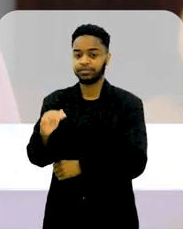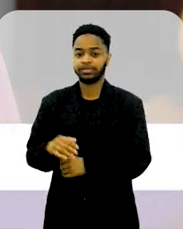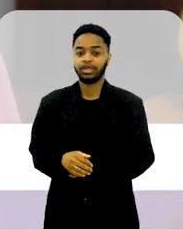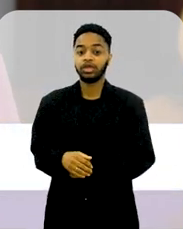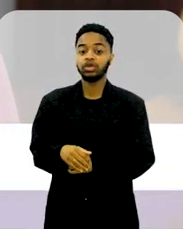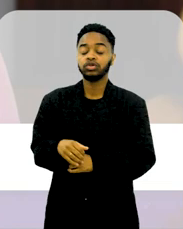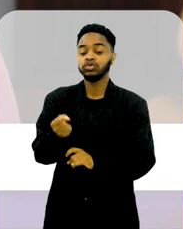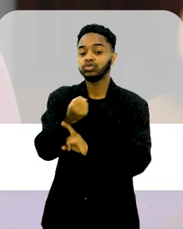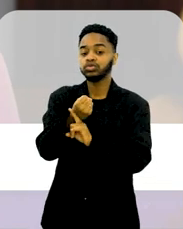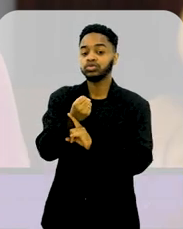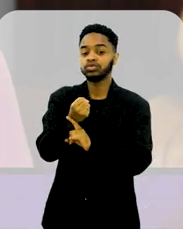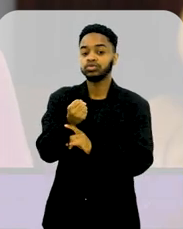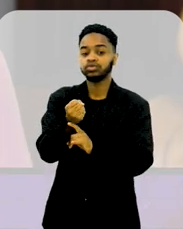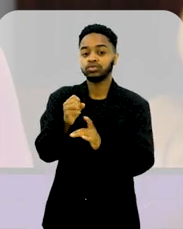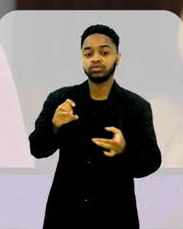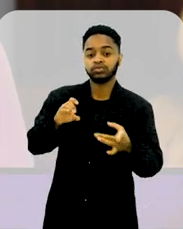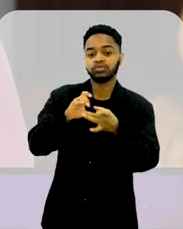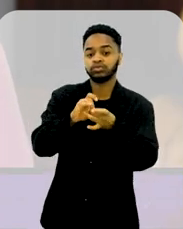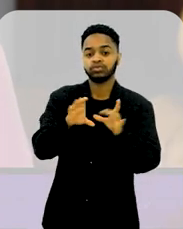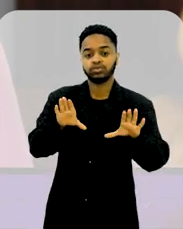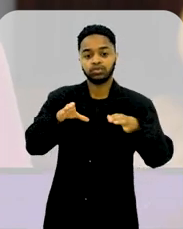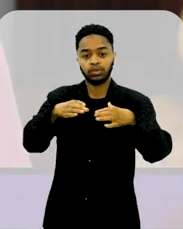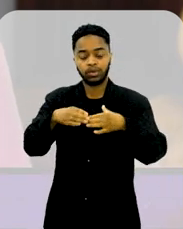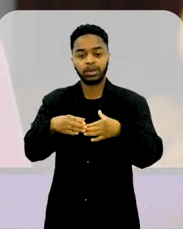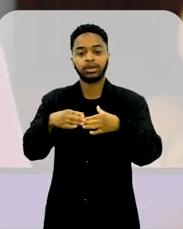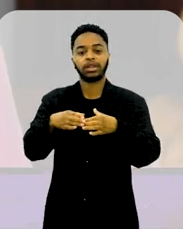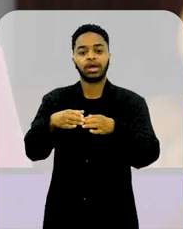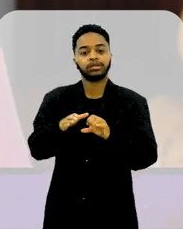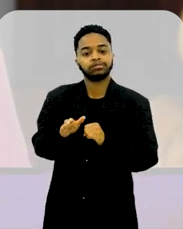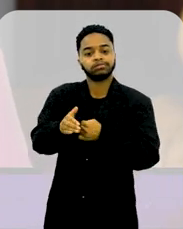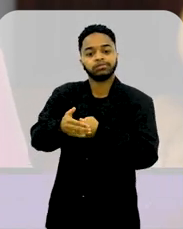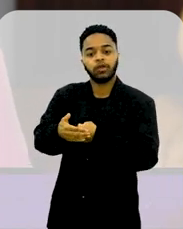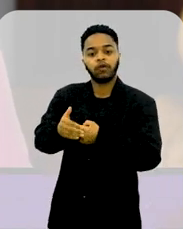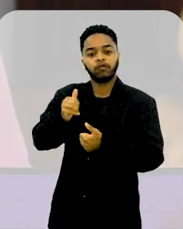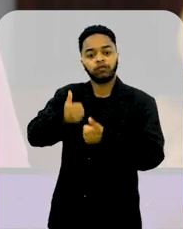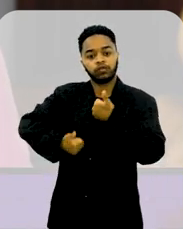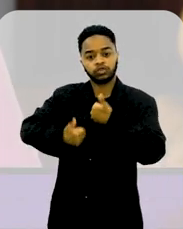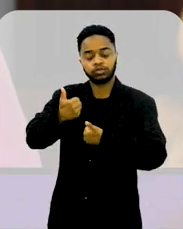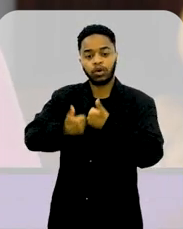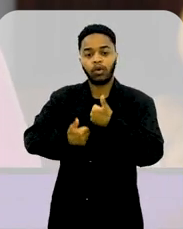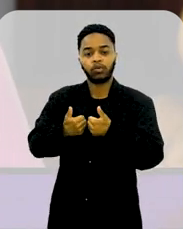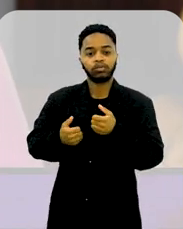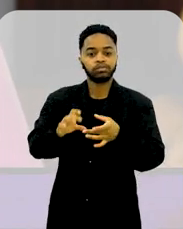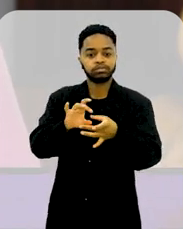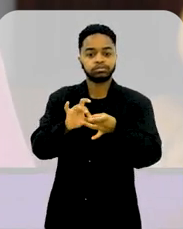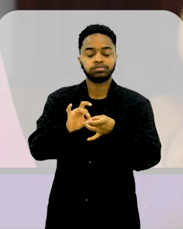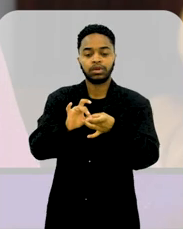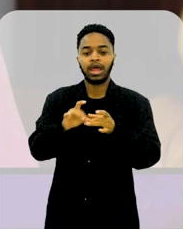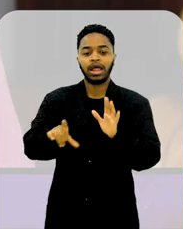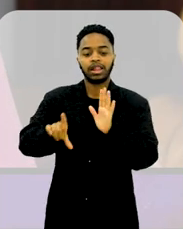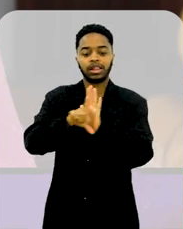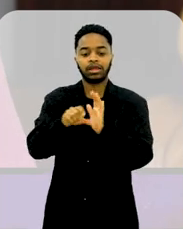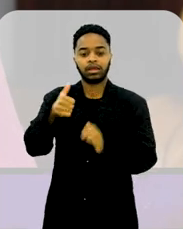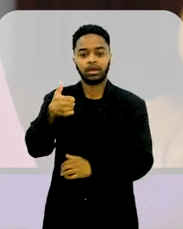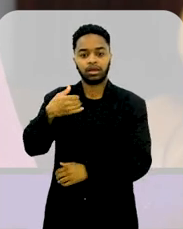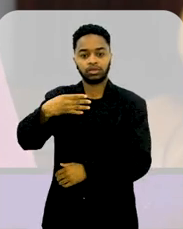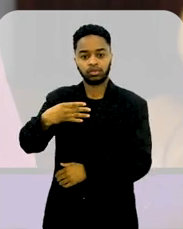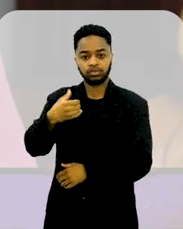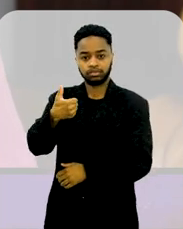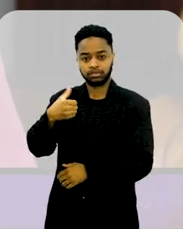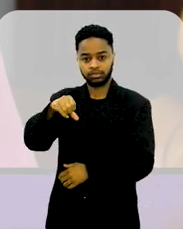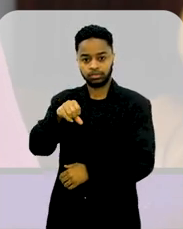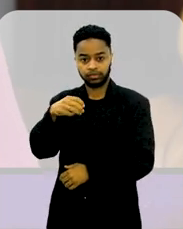anônima do futebol através da lei 14.193 de 6 de Agosto de